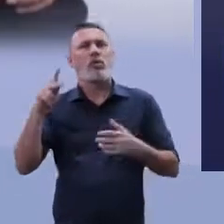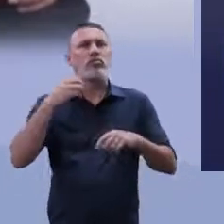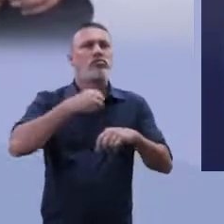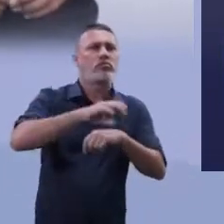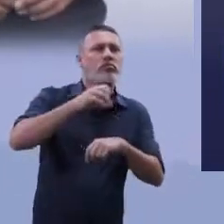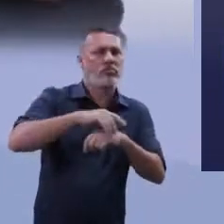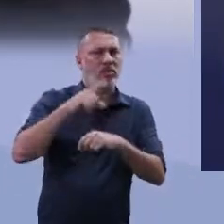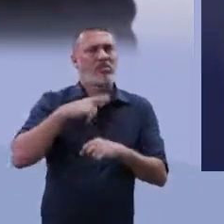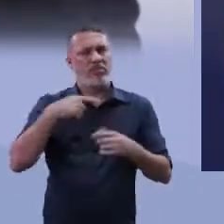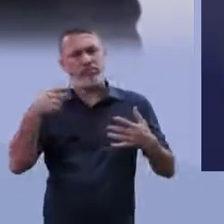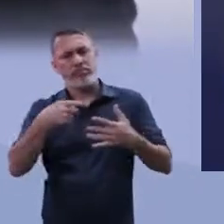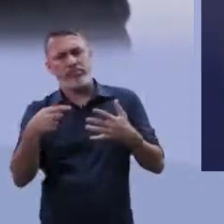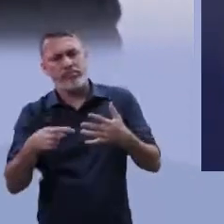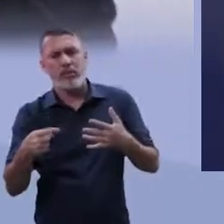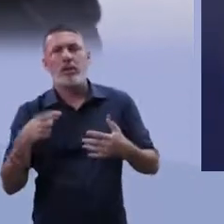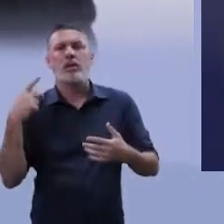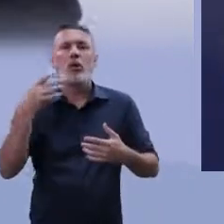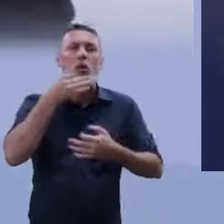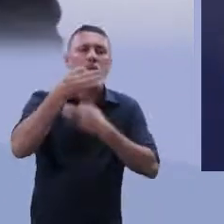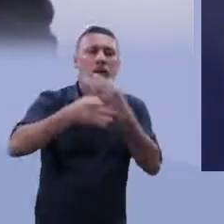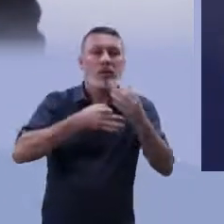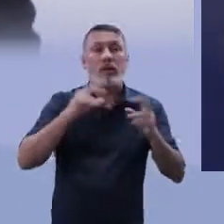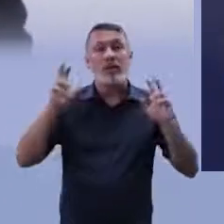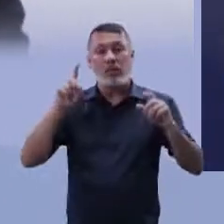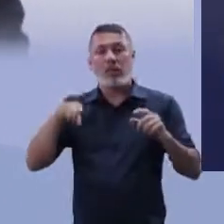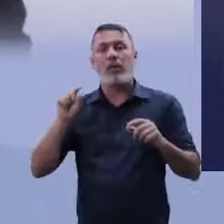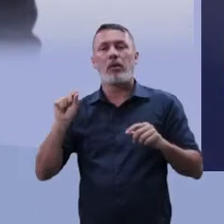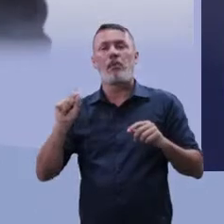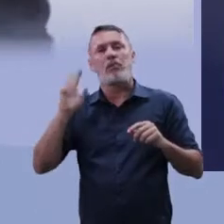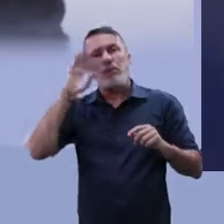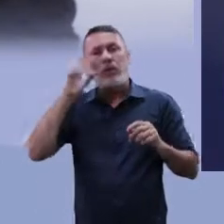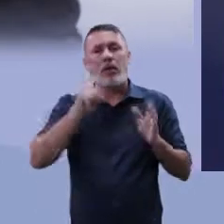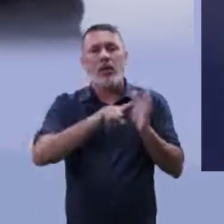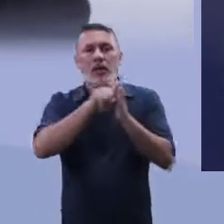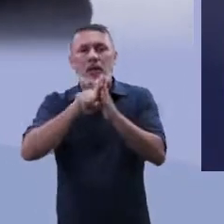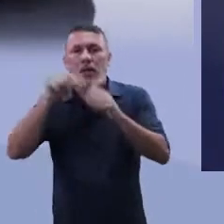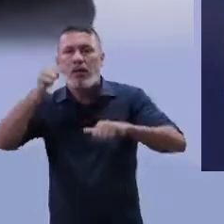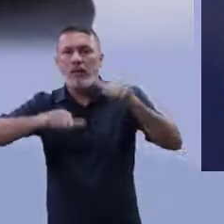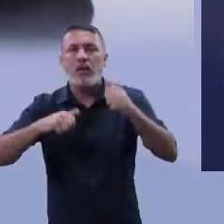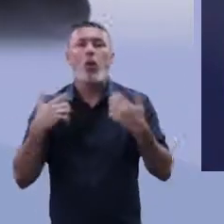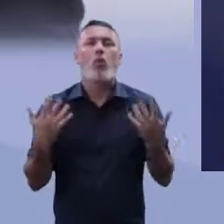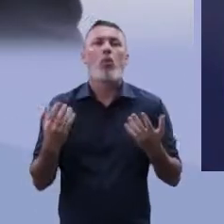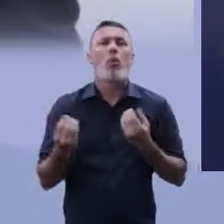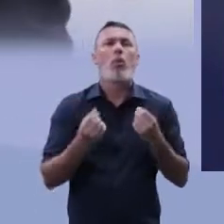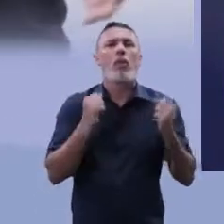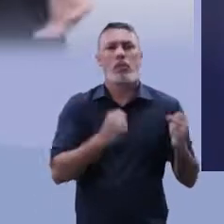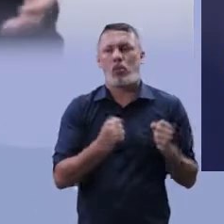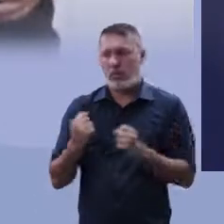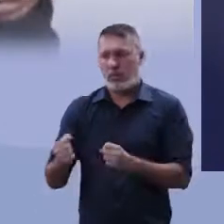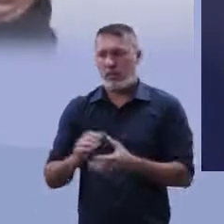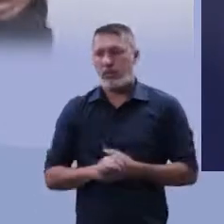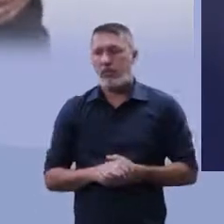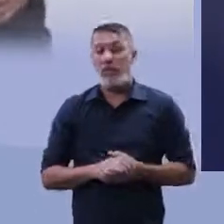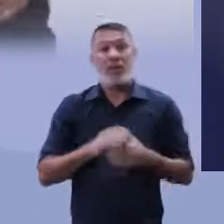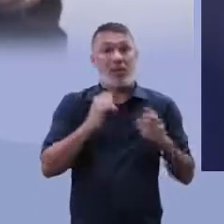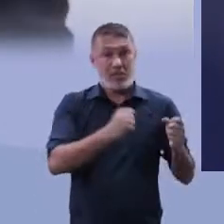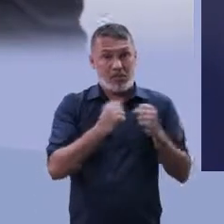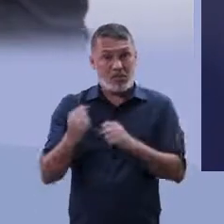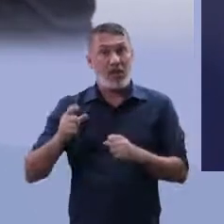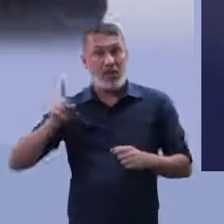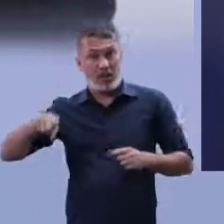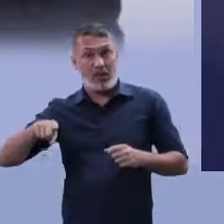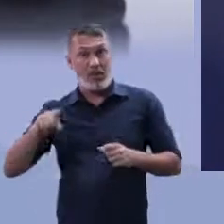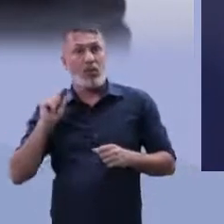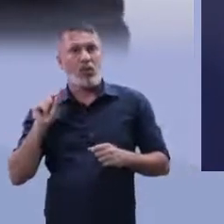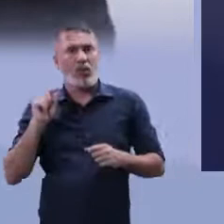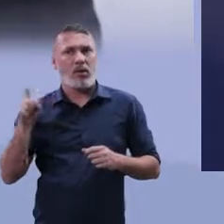principal colaboração, dentre outras, do Montesquieu, foi essa questão de analisar como que deve ser o poder. E nós estamos